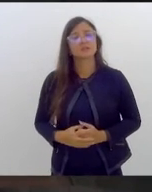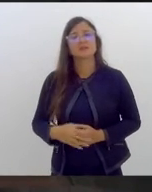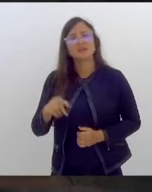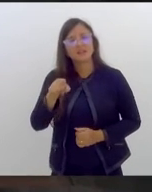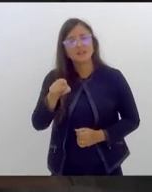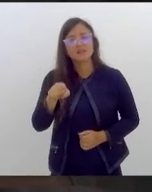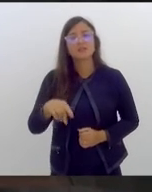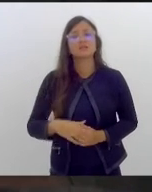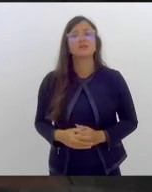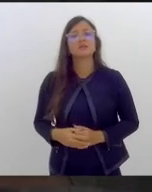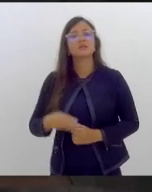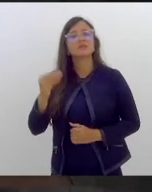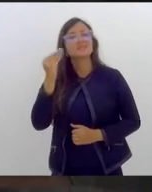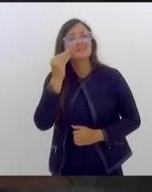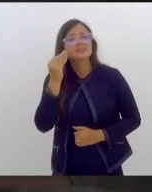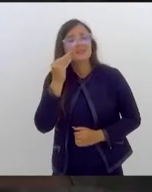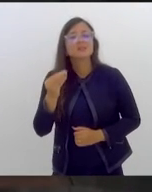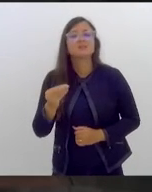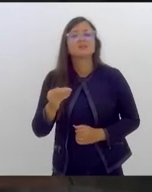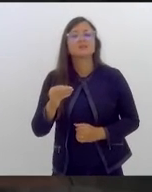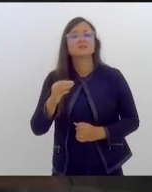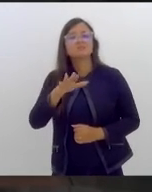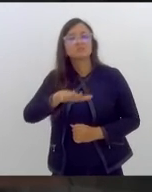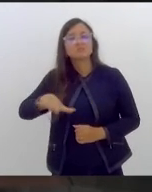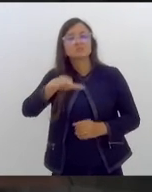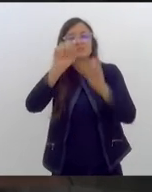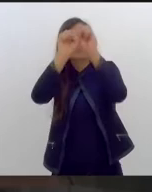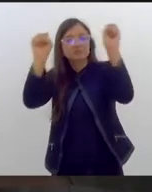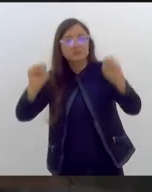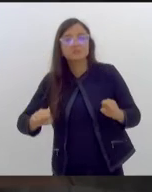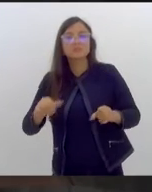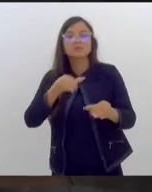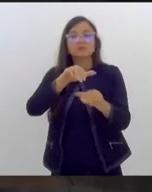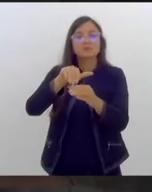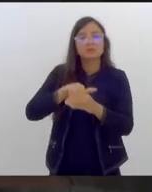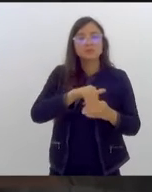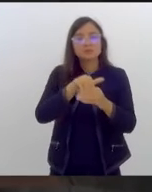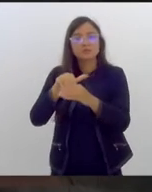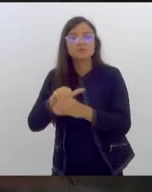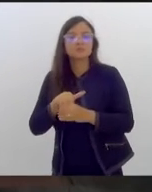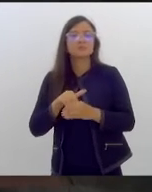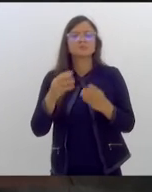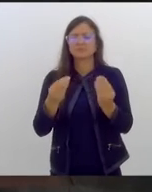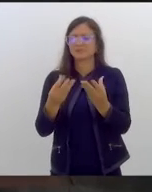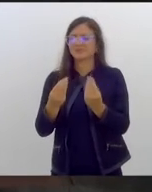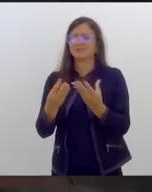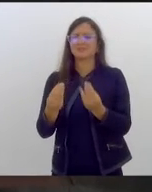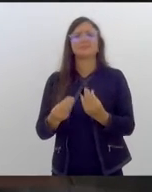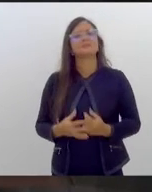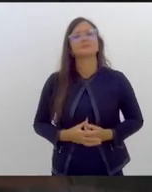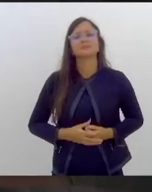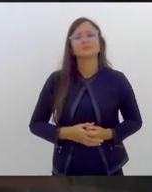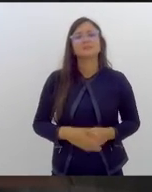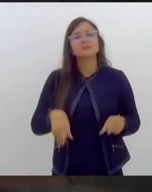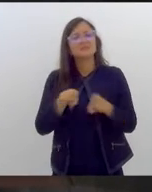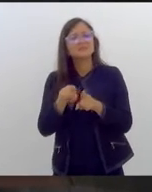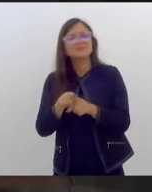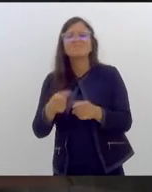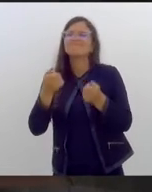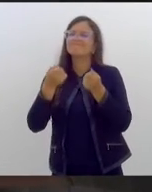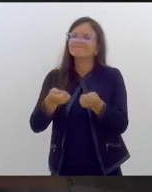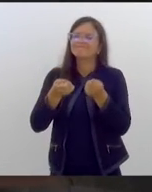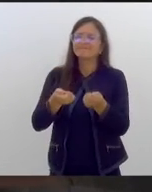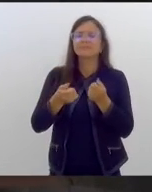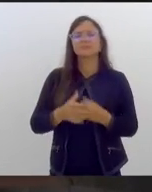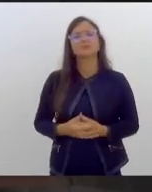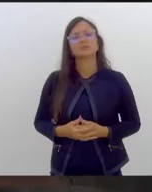tentativas de desqualificação do sistema Eleitoral São muitas e sucessivas são muitas também as pressões que